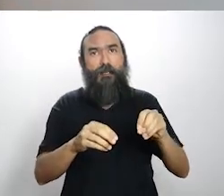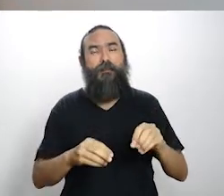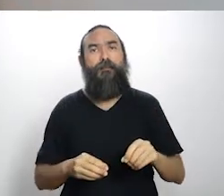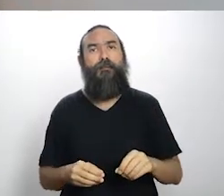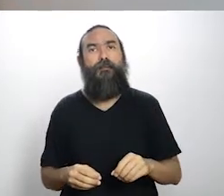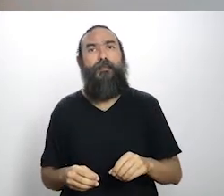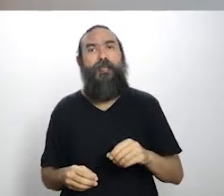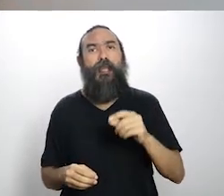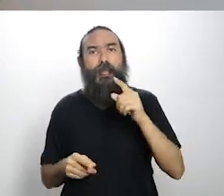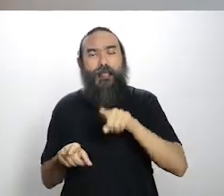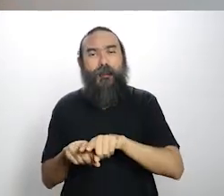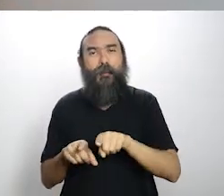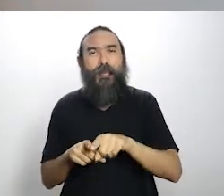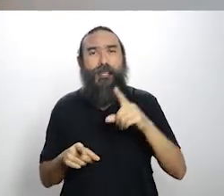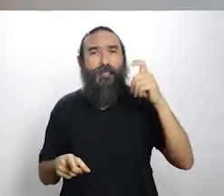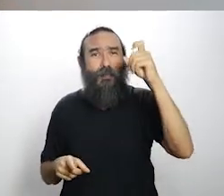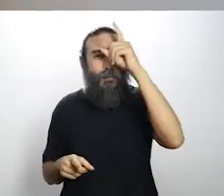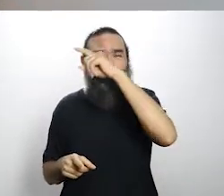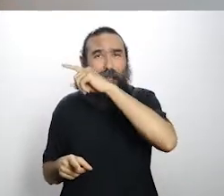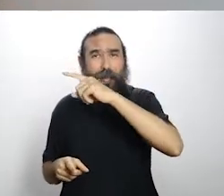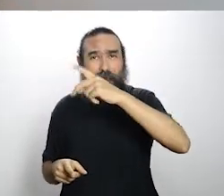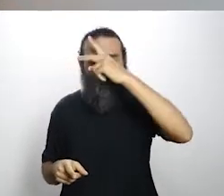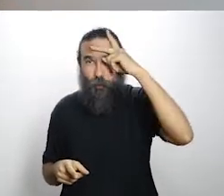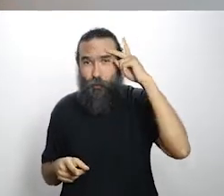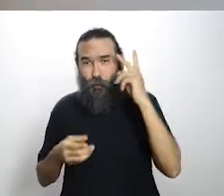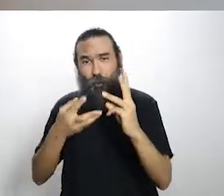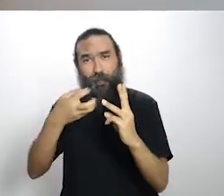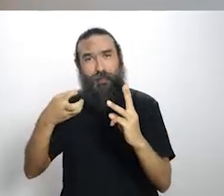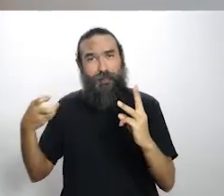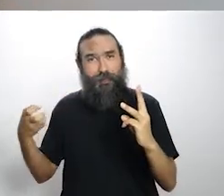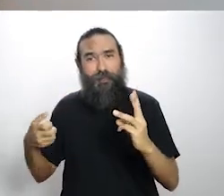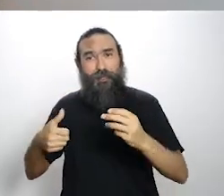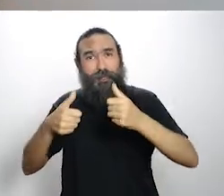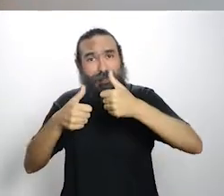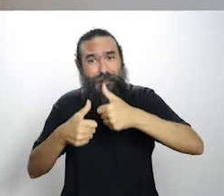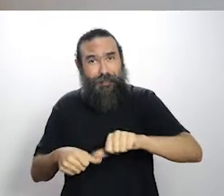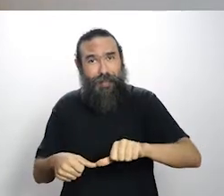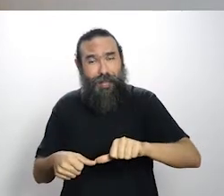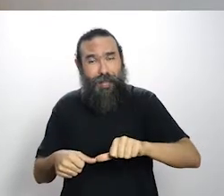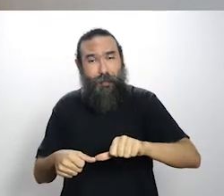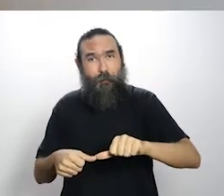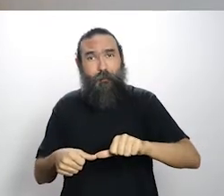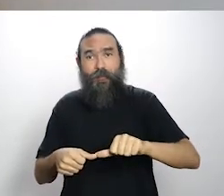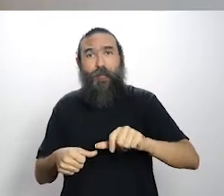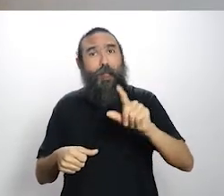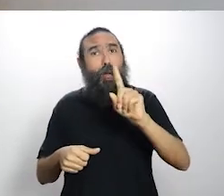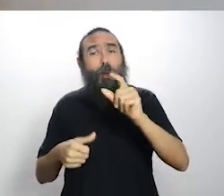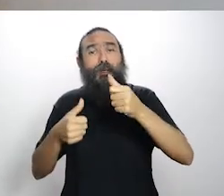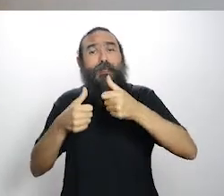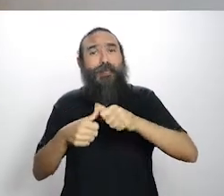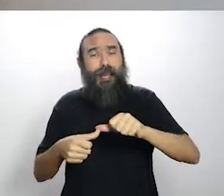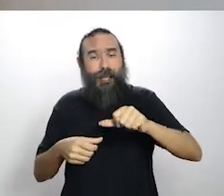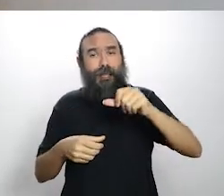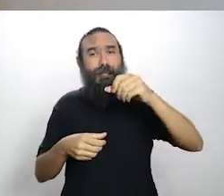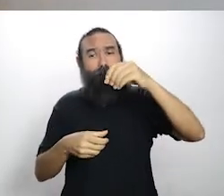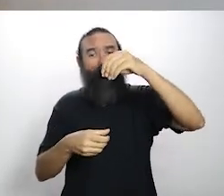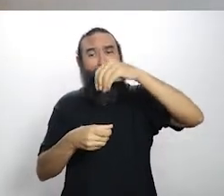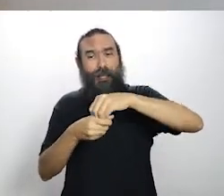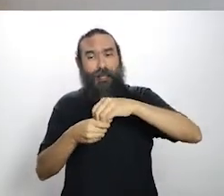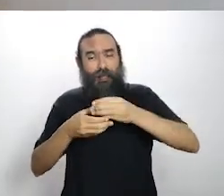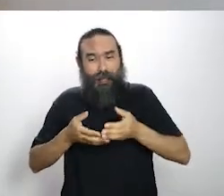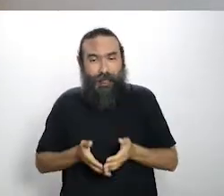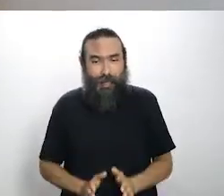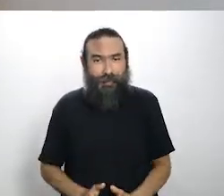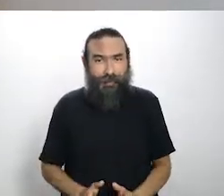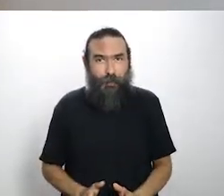e essa dificuldade também do indígena que está fora do seu território, do seu território